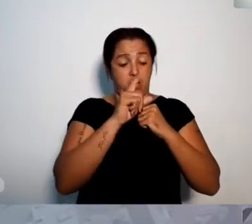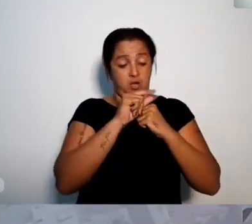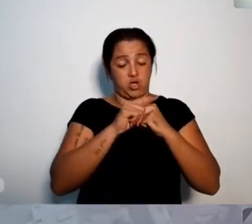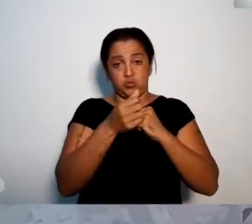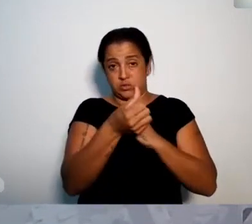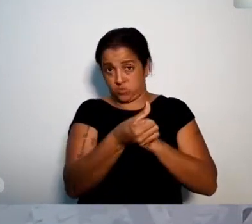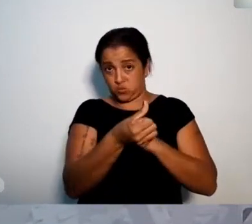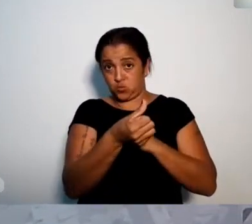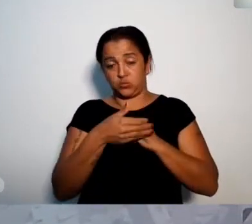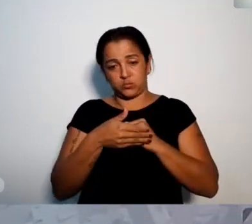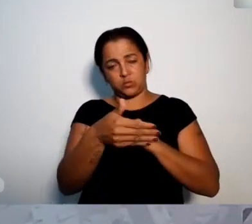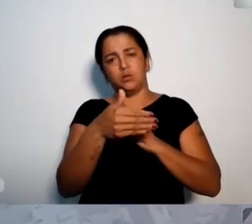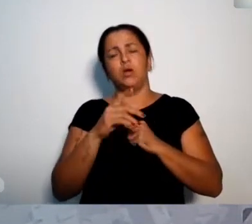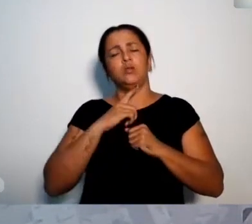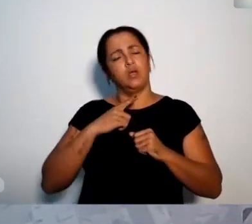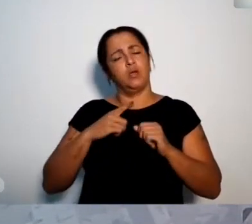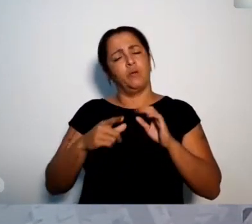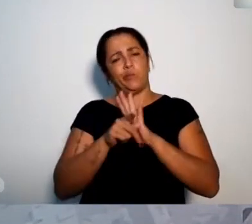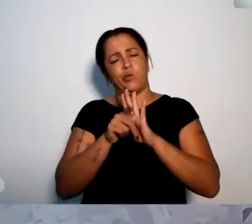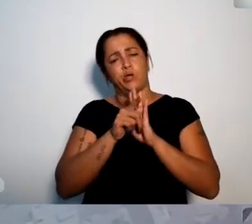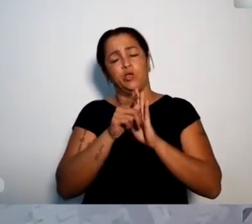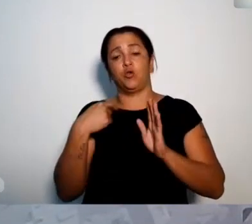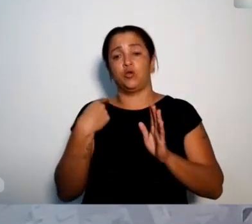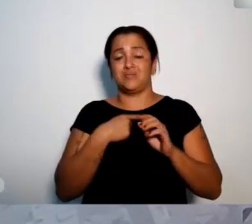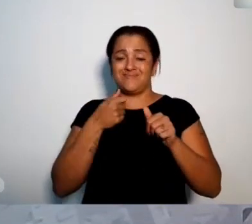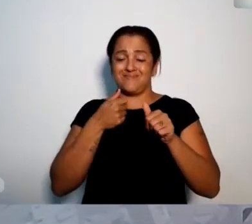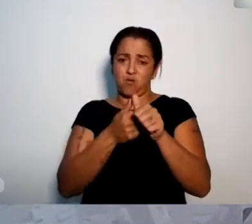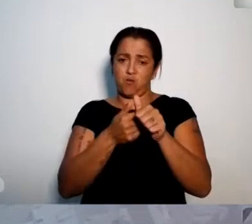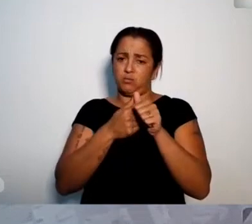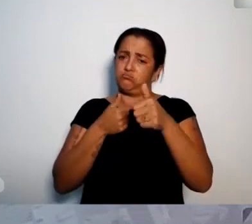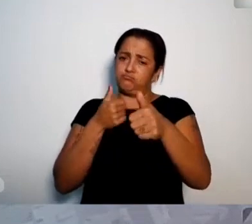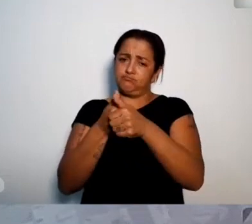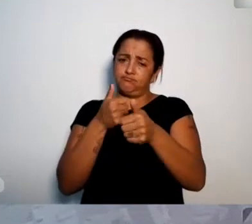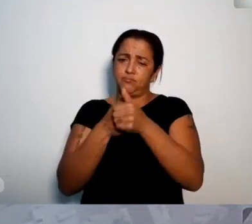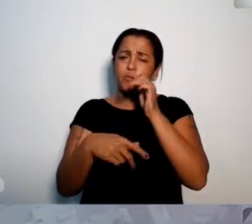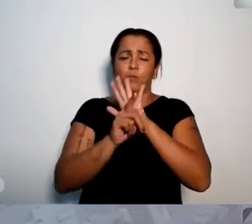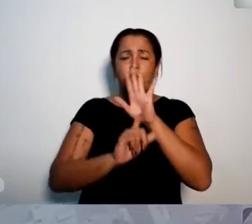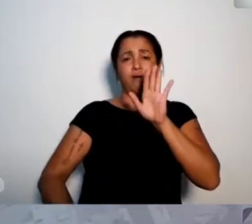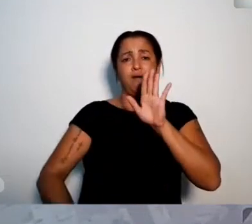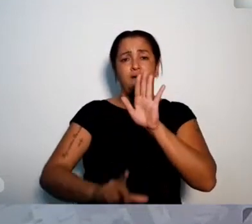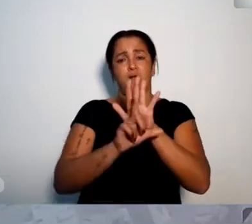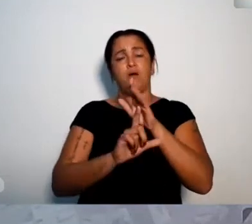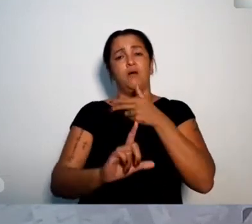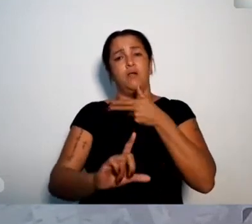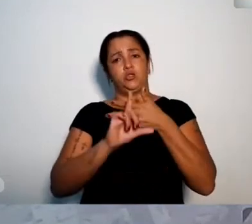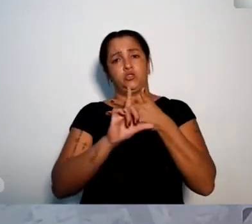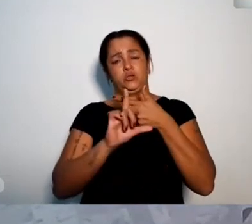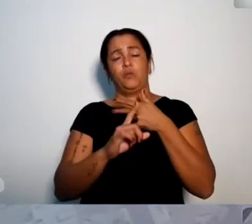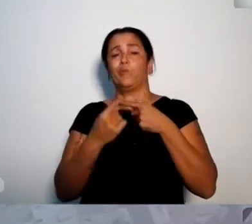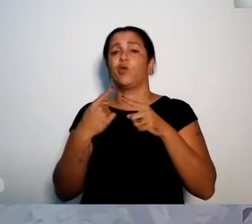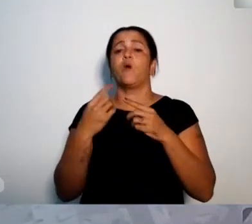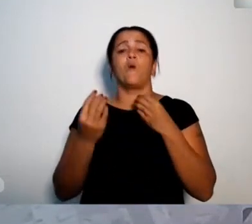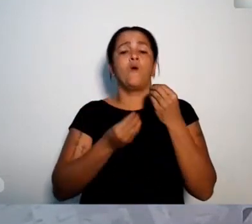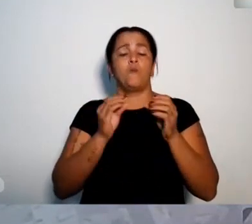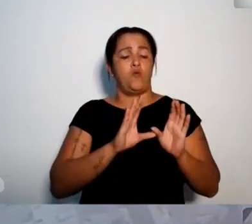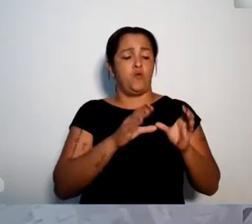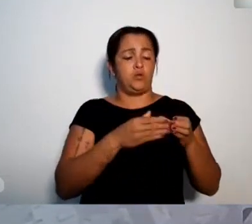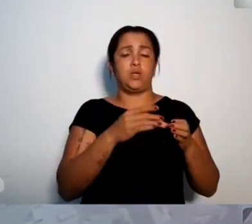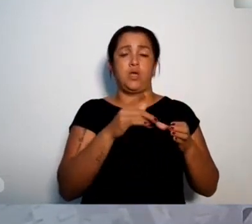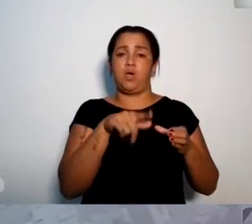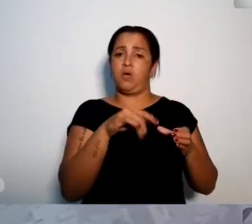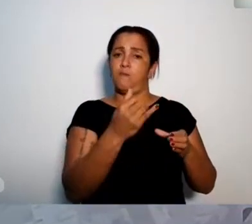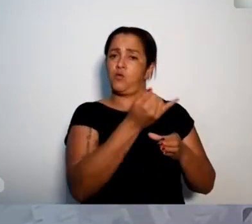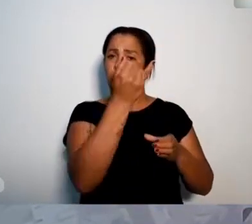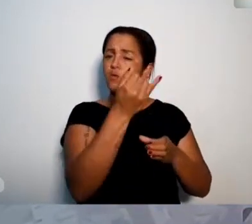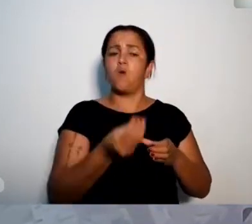possa acompanhar de perto aqui no Legislativo como vai ser montado esse conselho, porque esse conselho é importantíssimo, porque sem esse conselho,